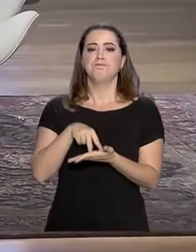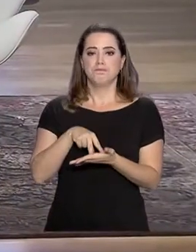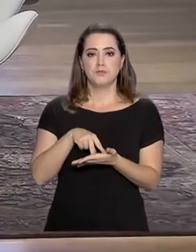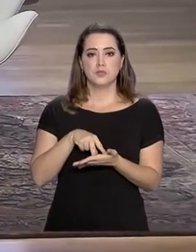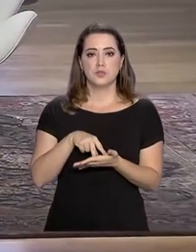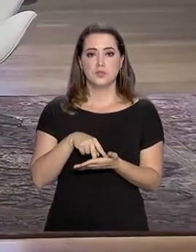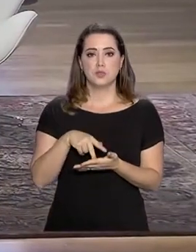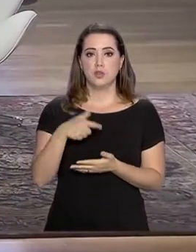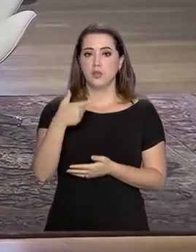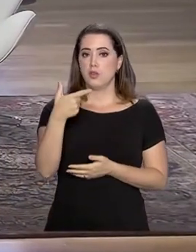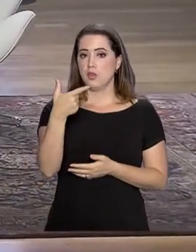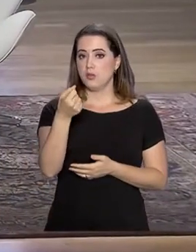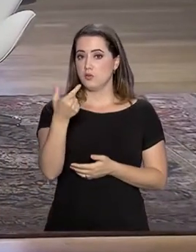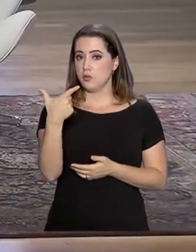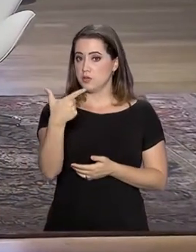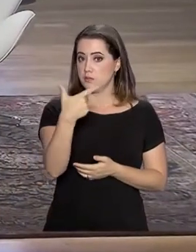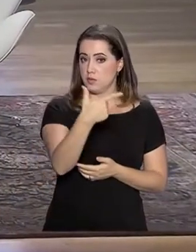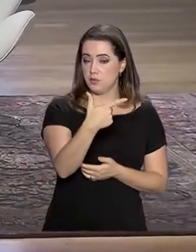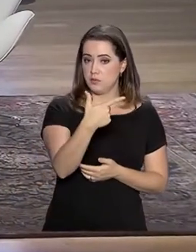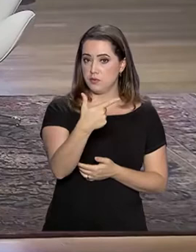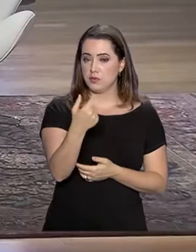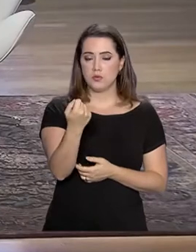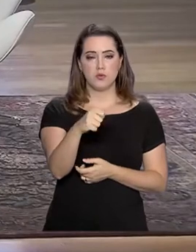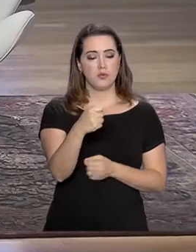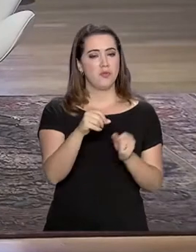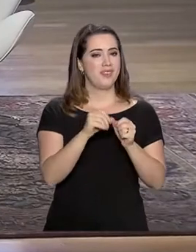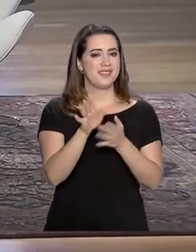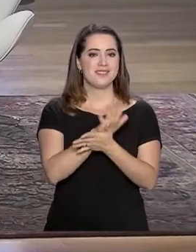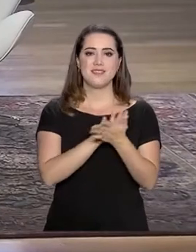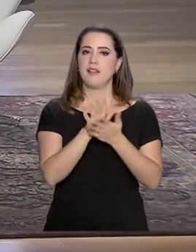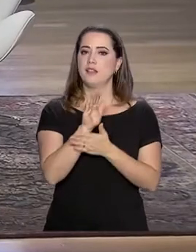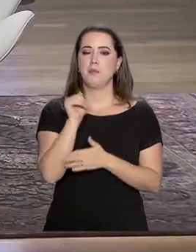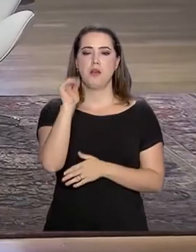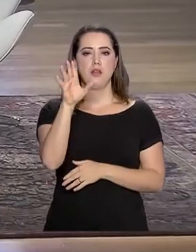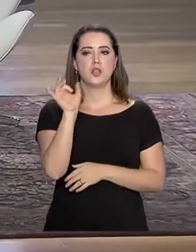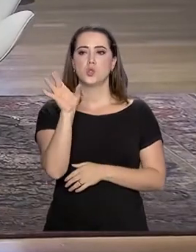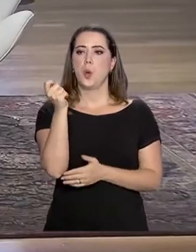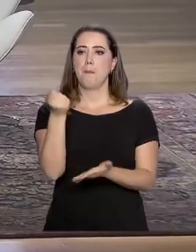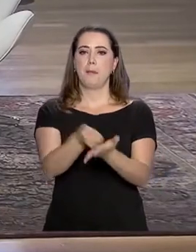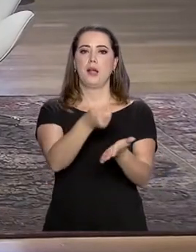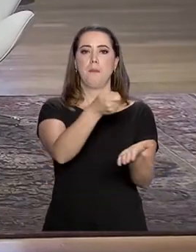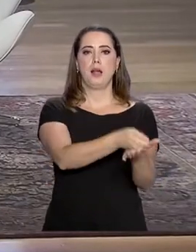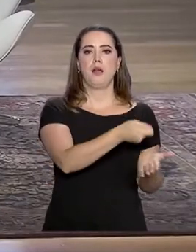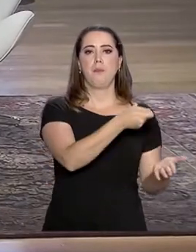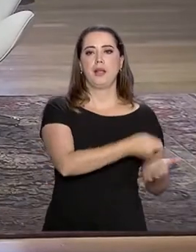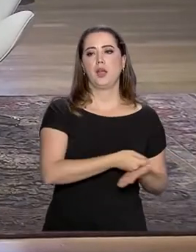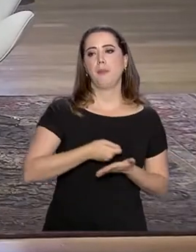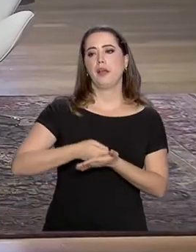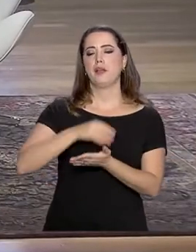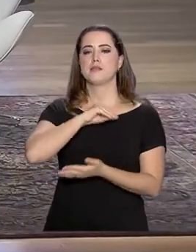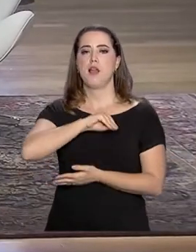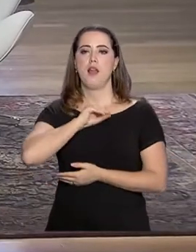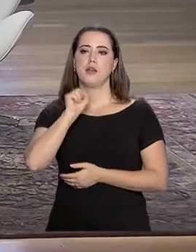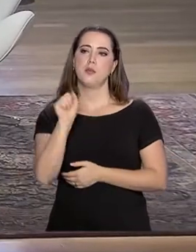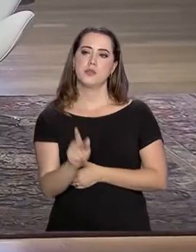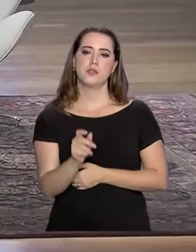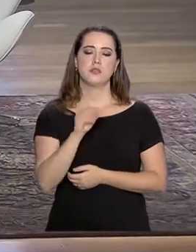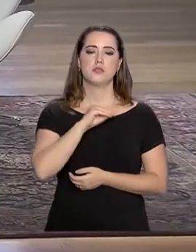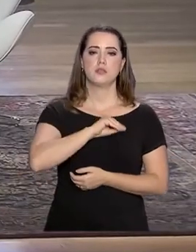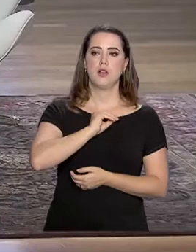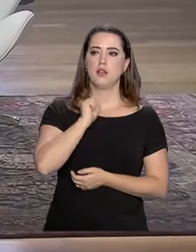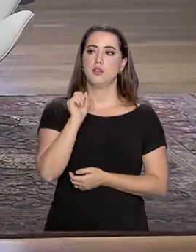em 2022 ele não faz mais nada. Ele só vai pagar salário e aposentadoria.